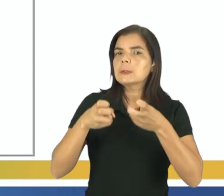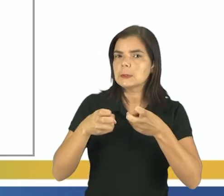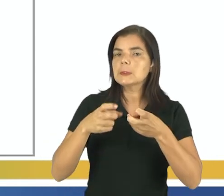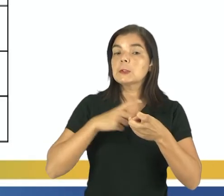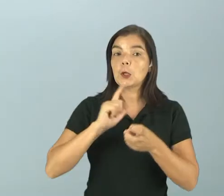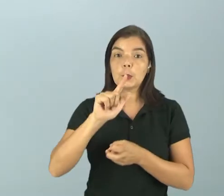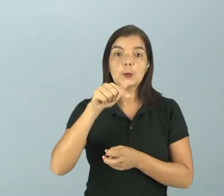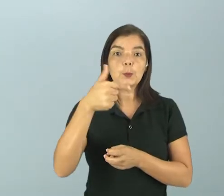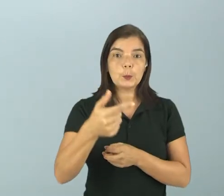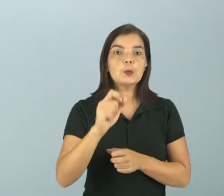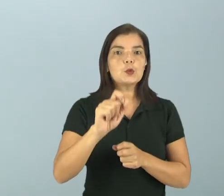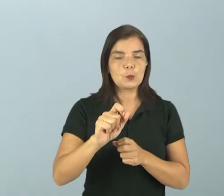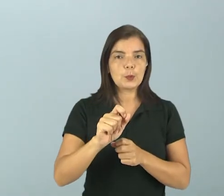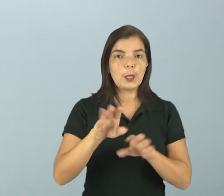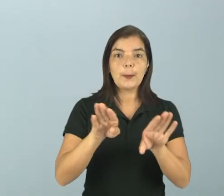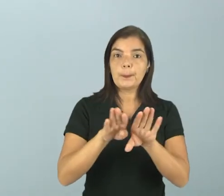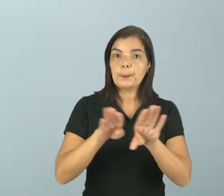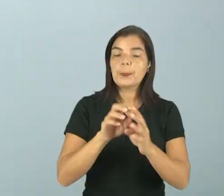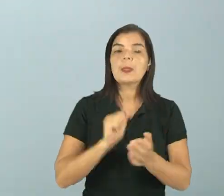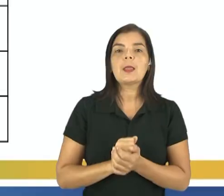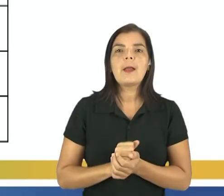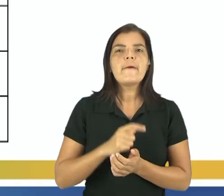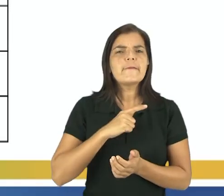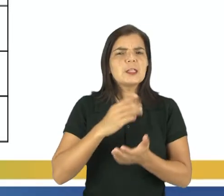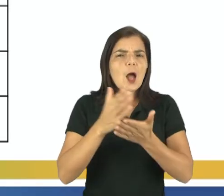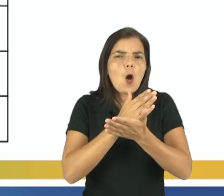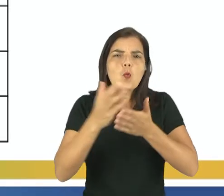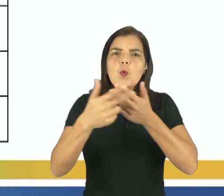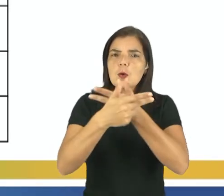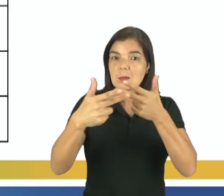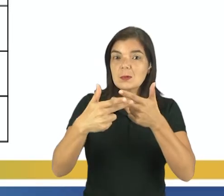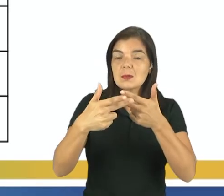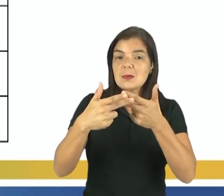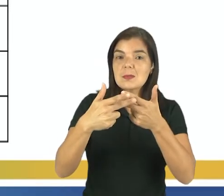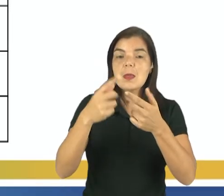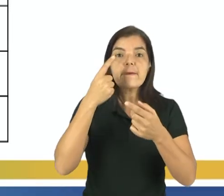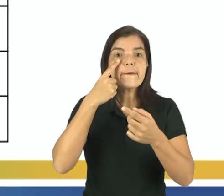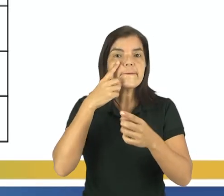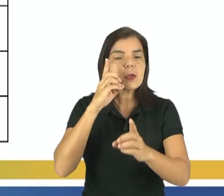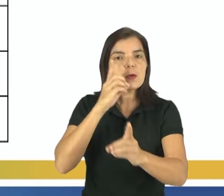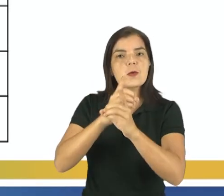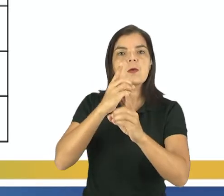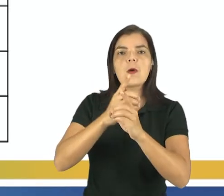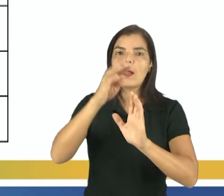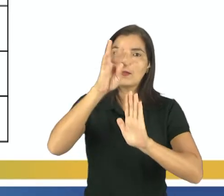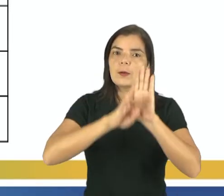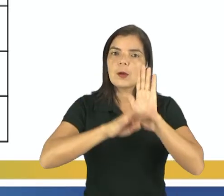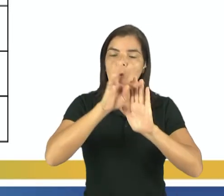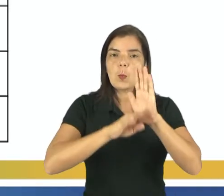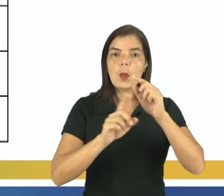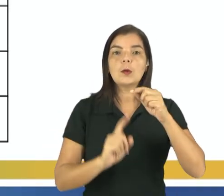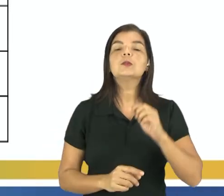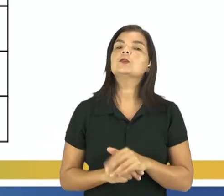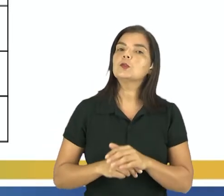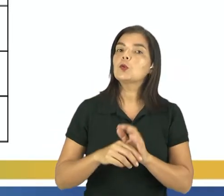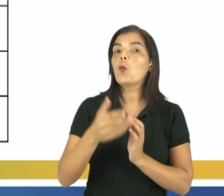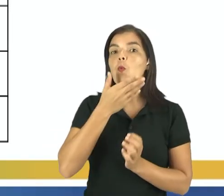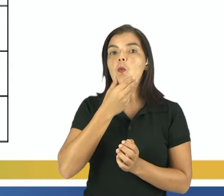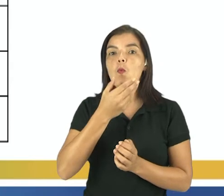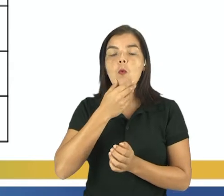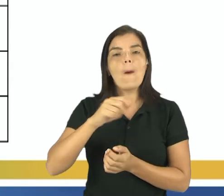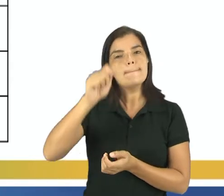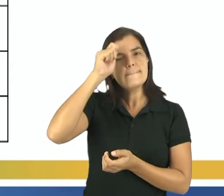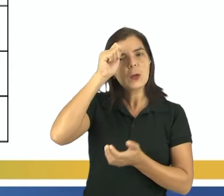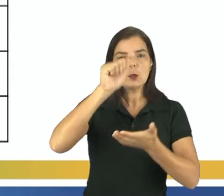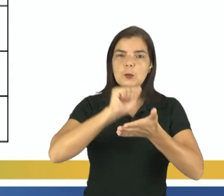vamos ter no próximo uma caixinha onde vai ter algumas coisinhas que a gente vai ter que identificar nesse texto. Lá em cima diz o nome do autor, né?